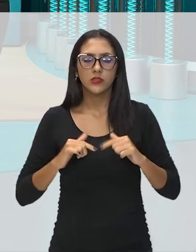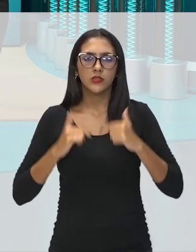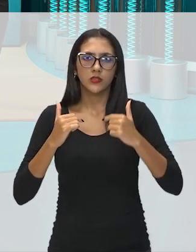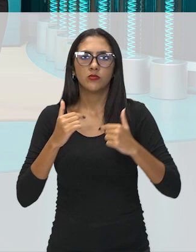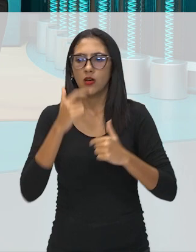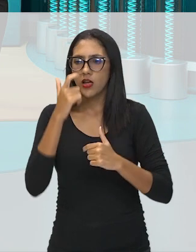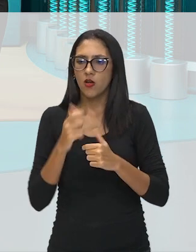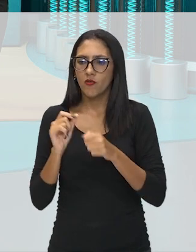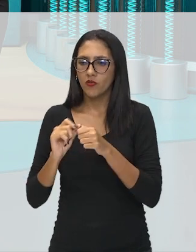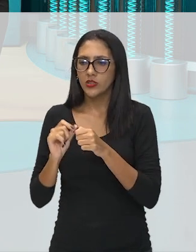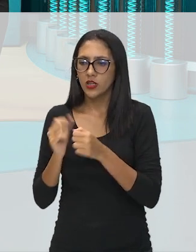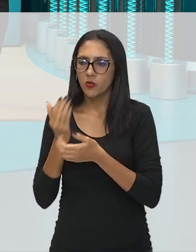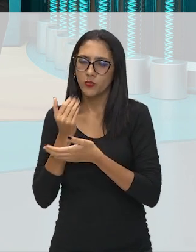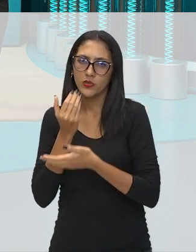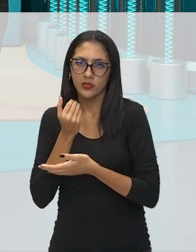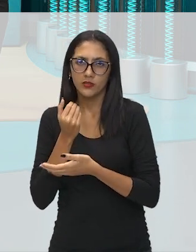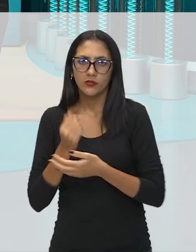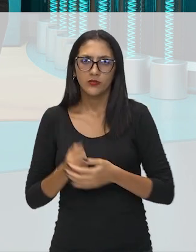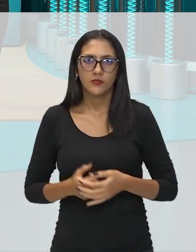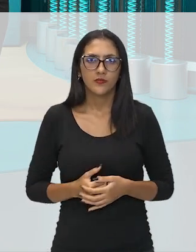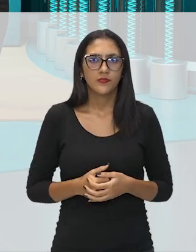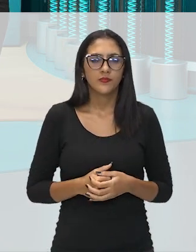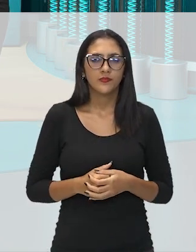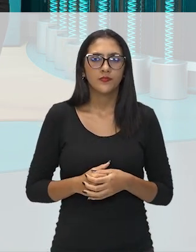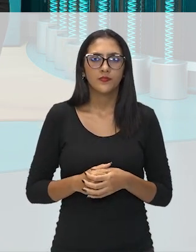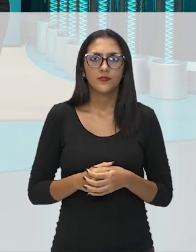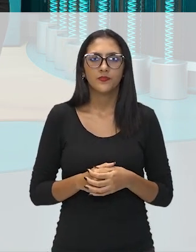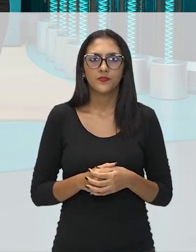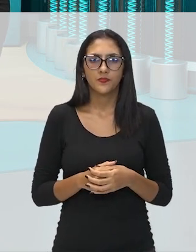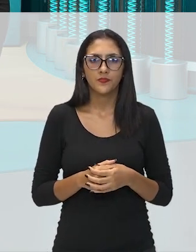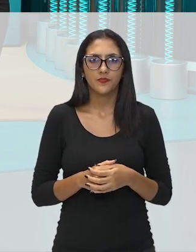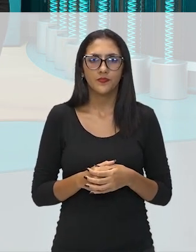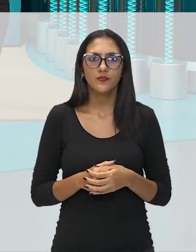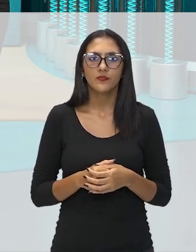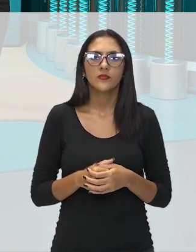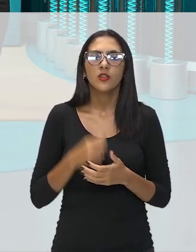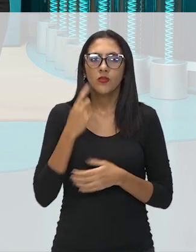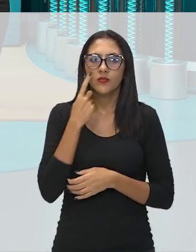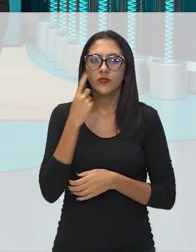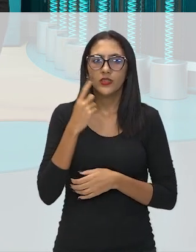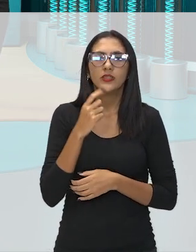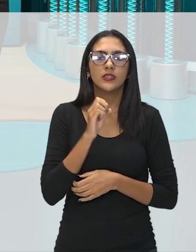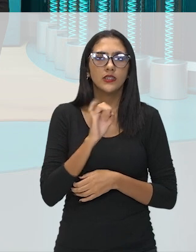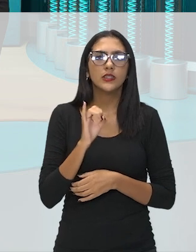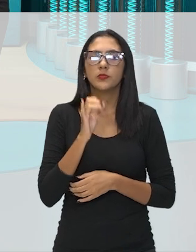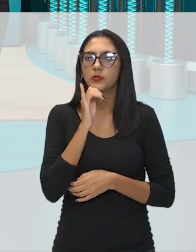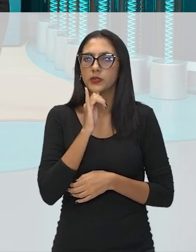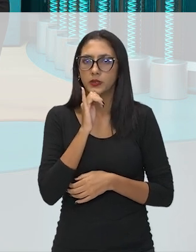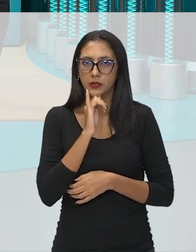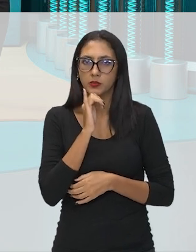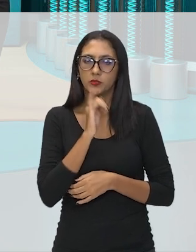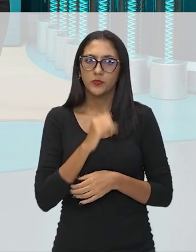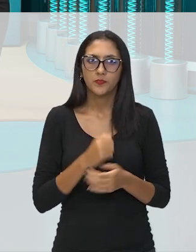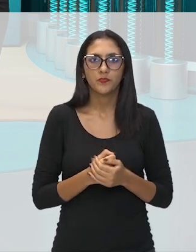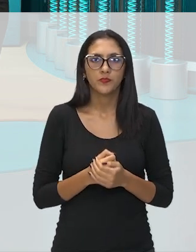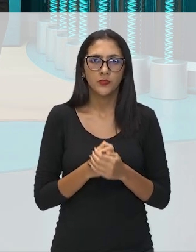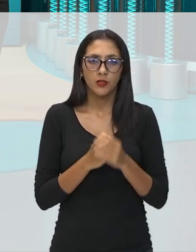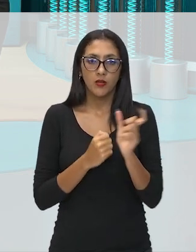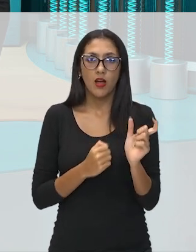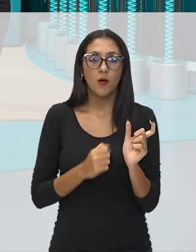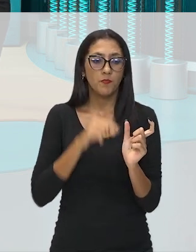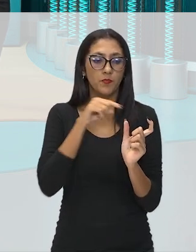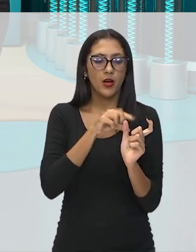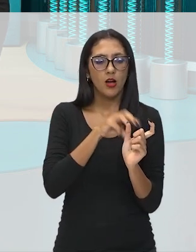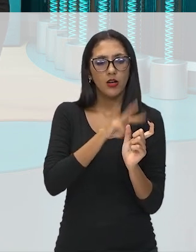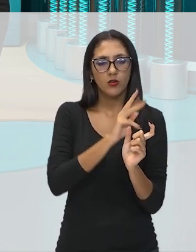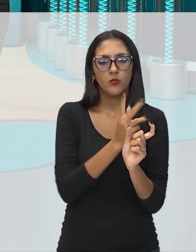mais informações, tá? Vejam que todas as vezes que ocorreu o uso da palavra while, eu